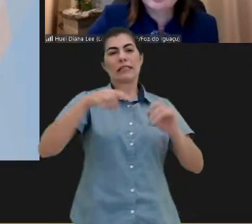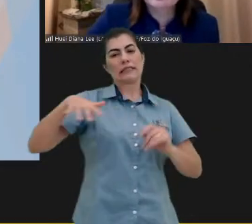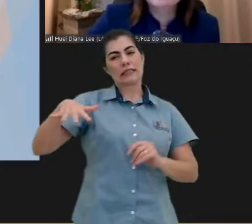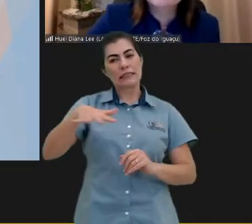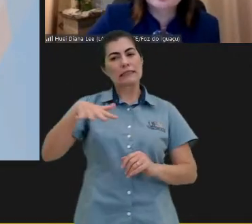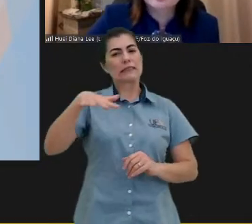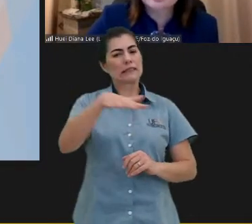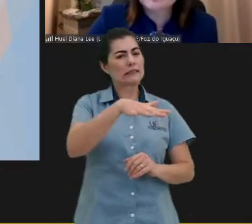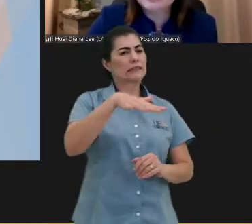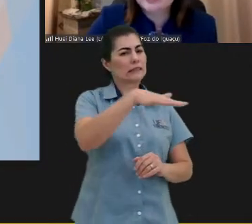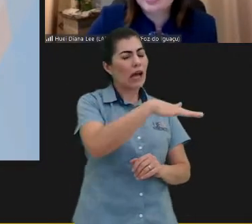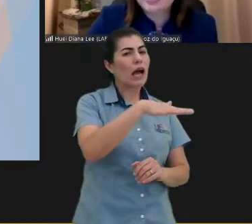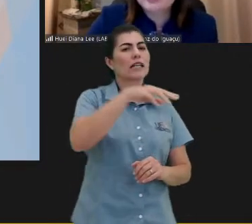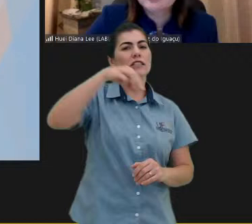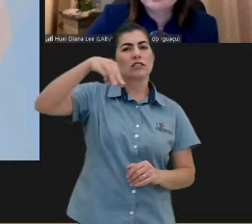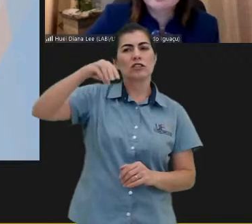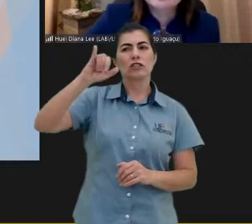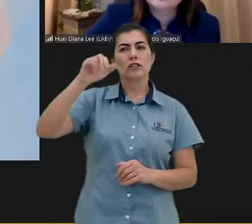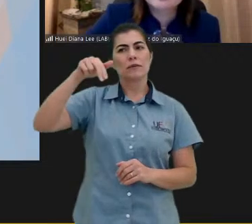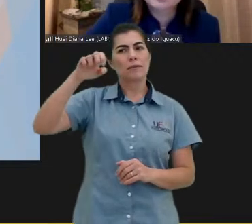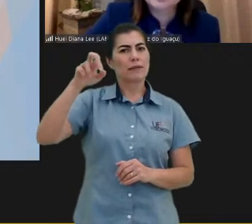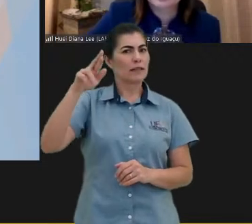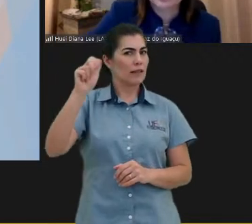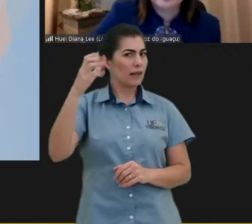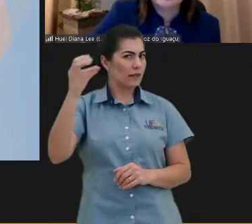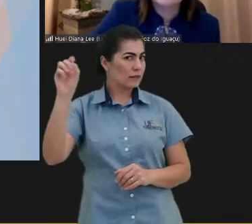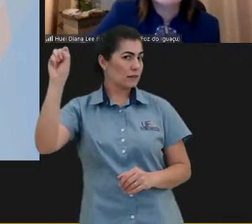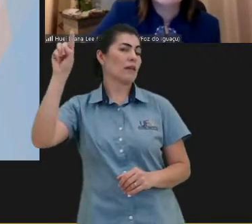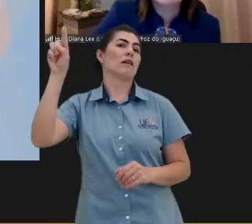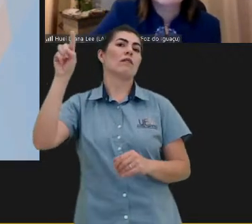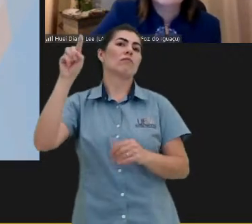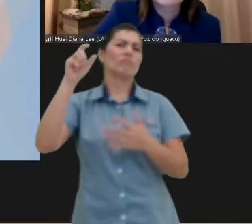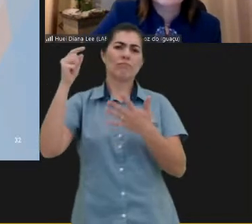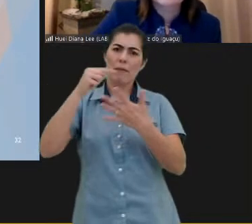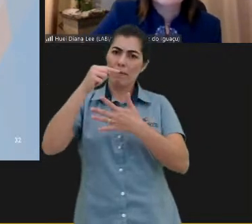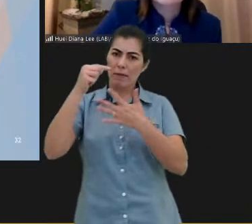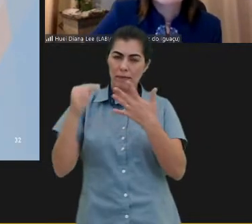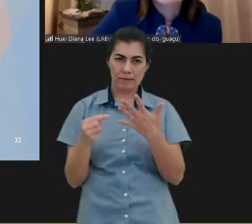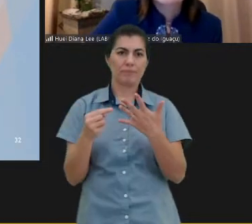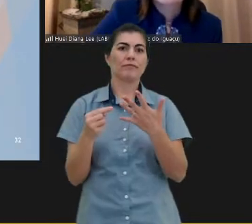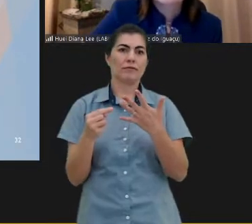de dados, de big data, extração de padrões.